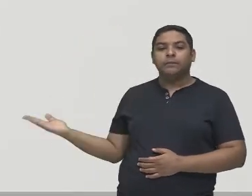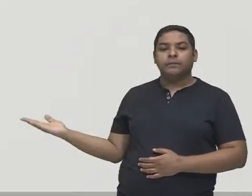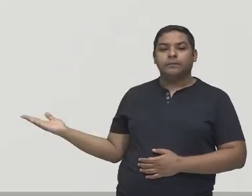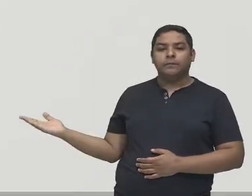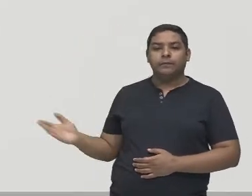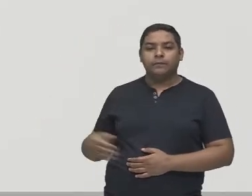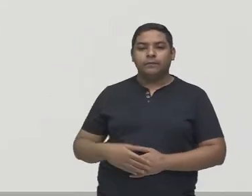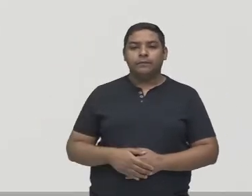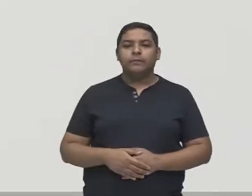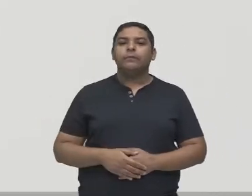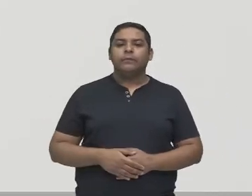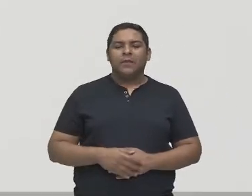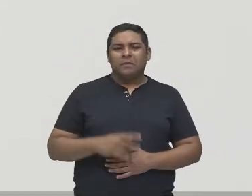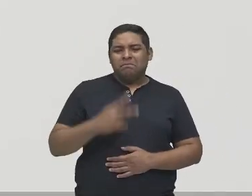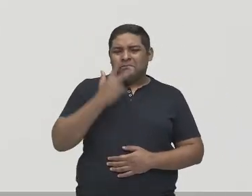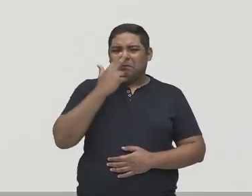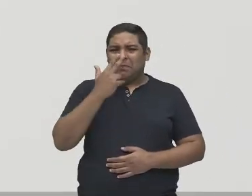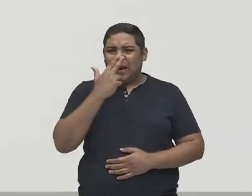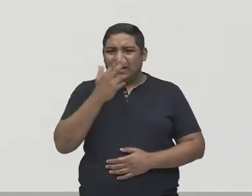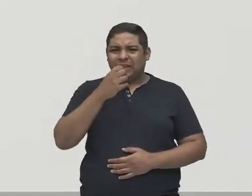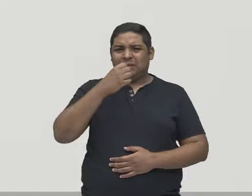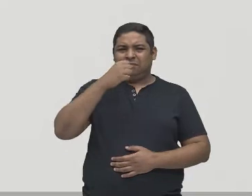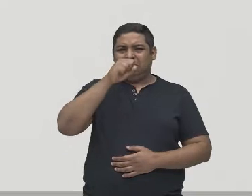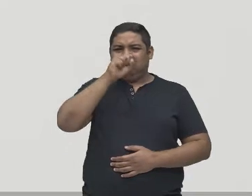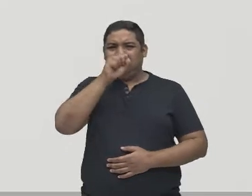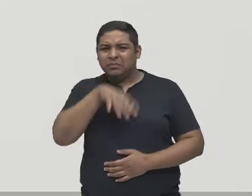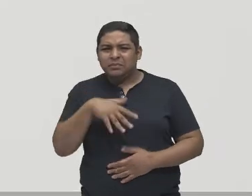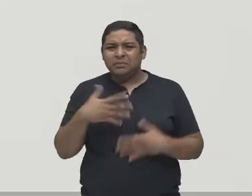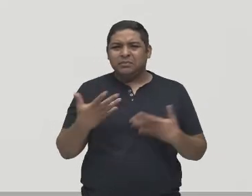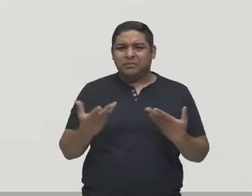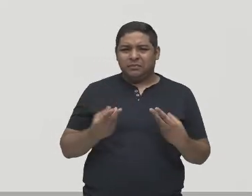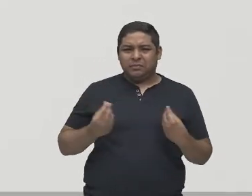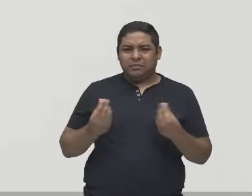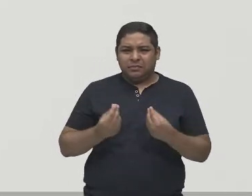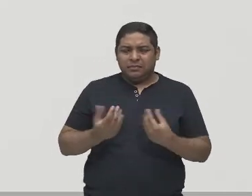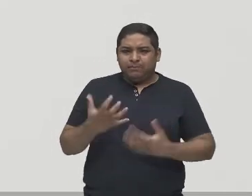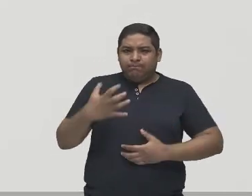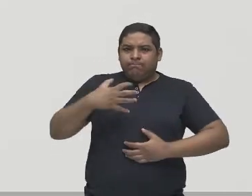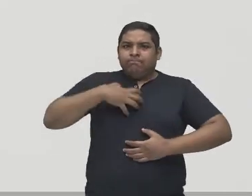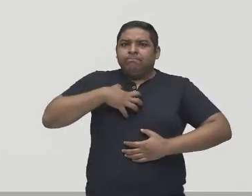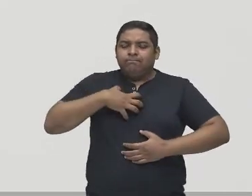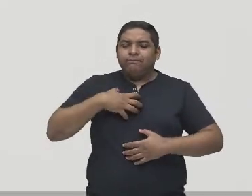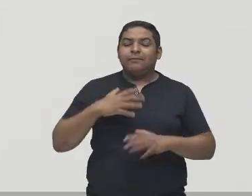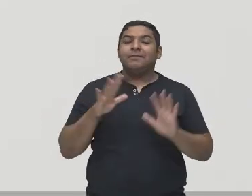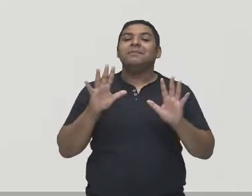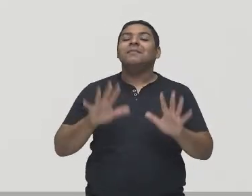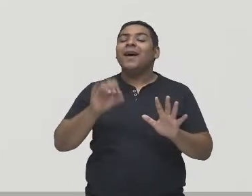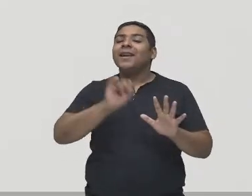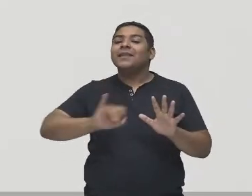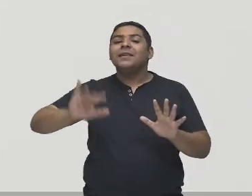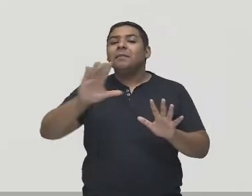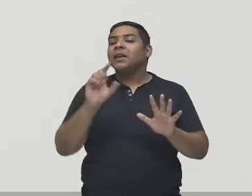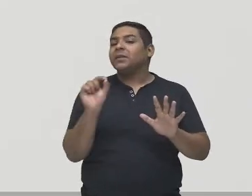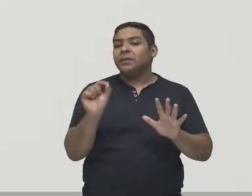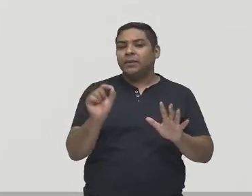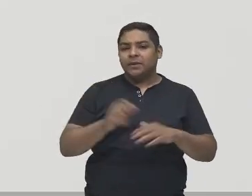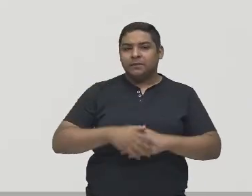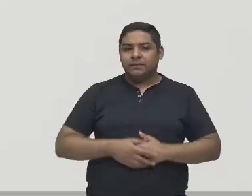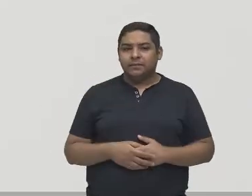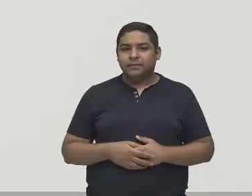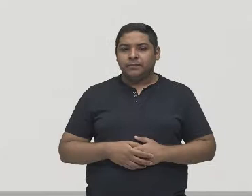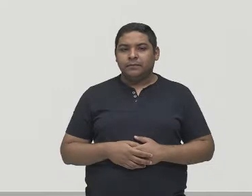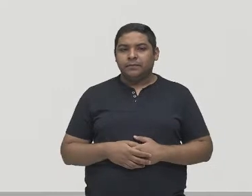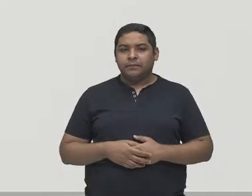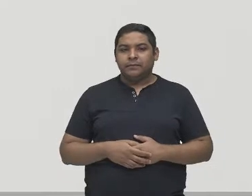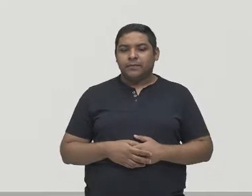meio grotesca, meio, como é que eu posso dizer, meio assustadora, mas essa imagem, gente, ela foi feita para se